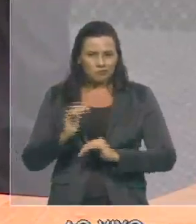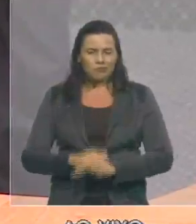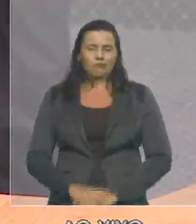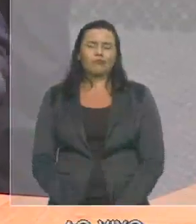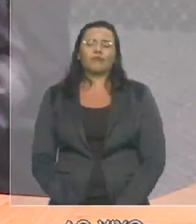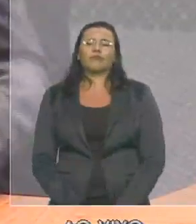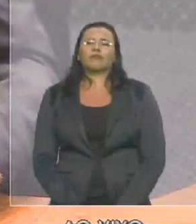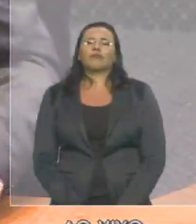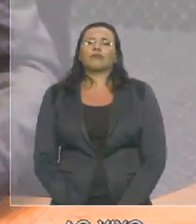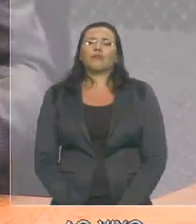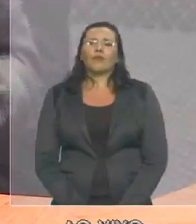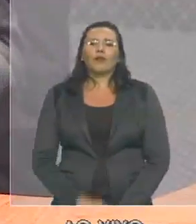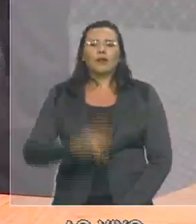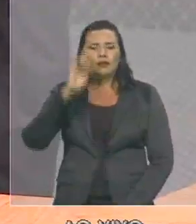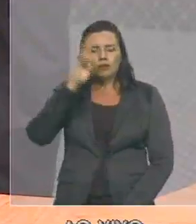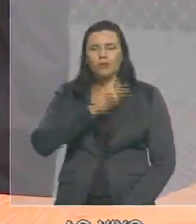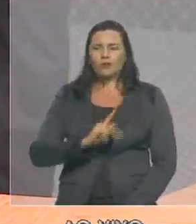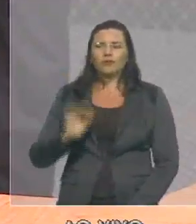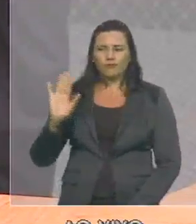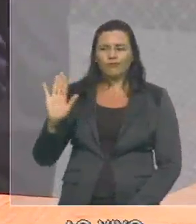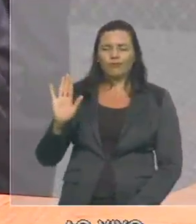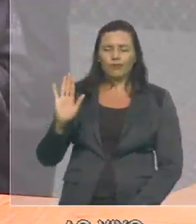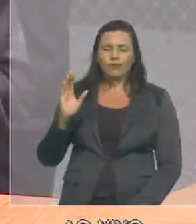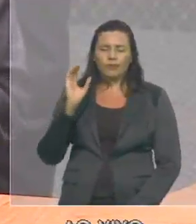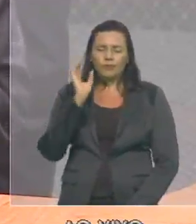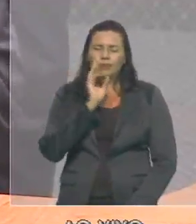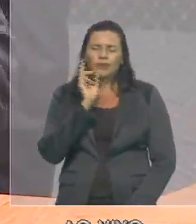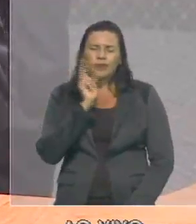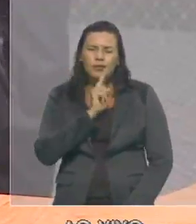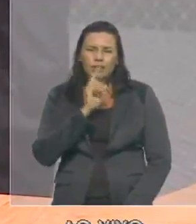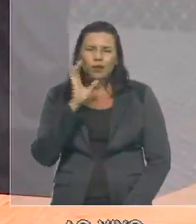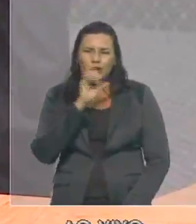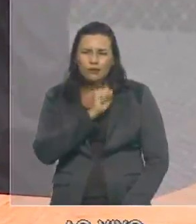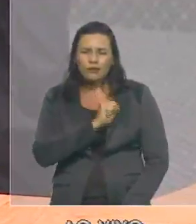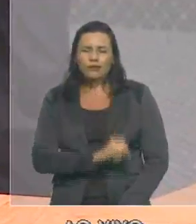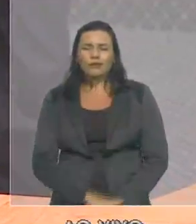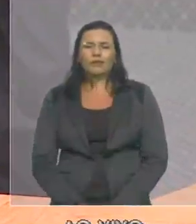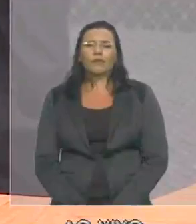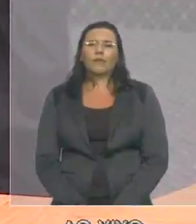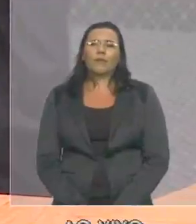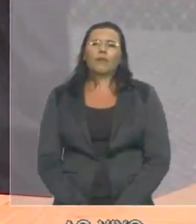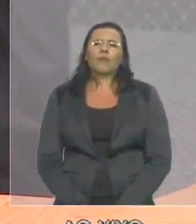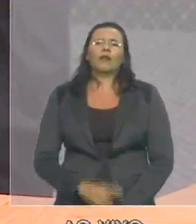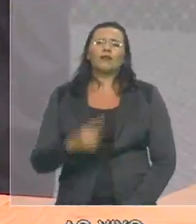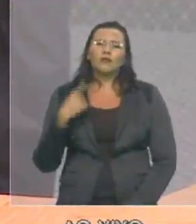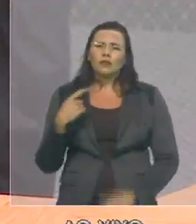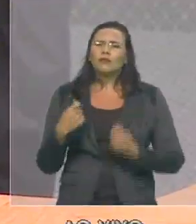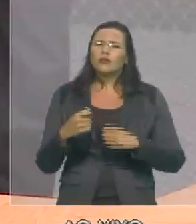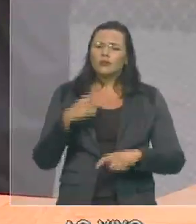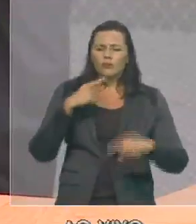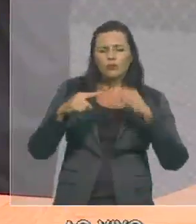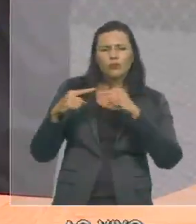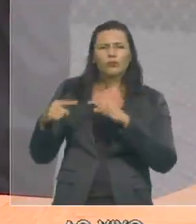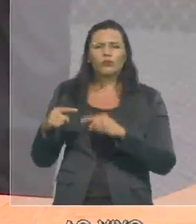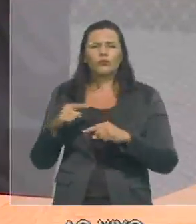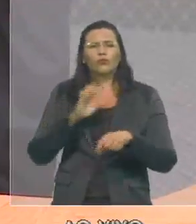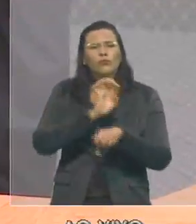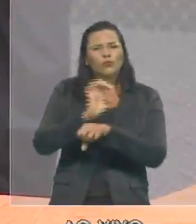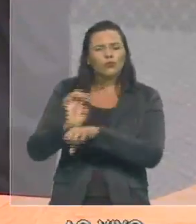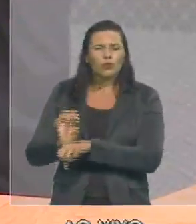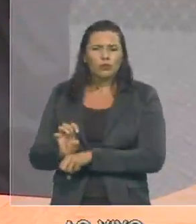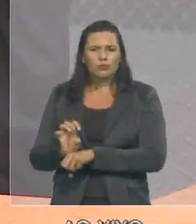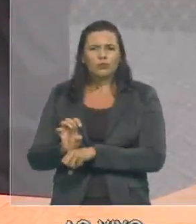presidente, vou concluir o raciocínio, na compreensão da ministra, precisa ser discutido nos estados, principalmente os estados que estão que tem áreas